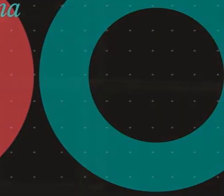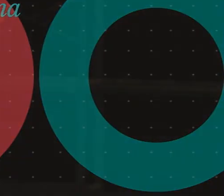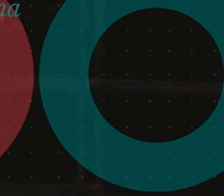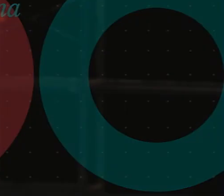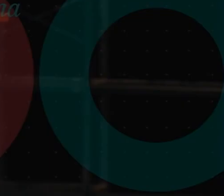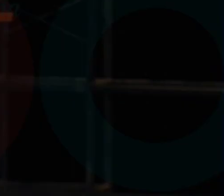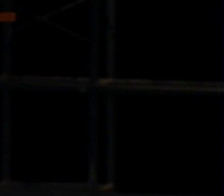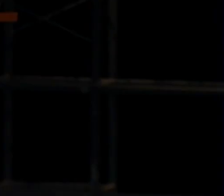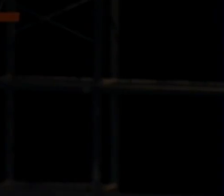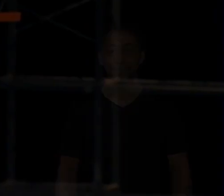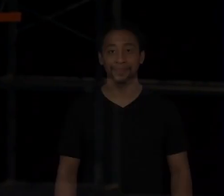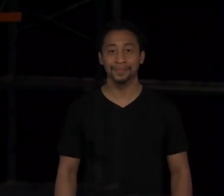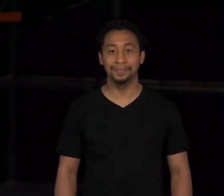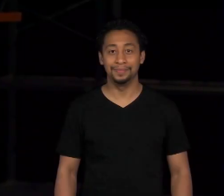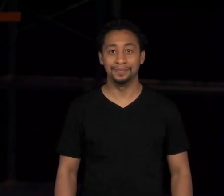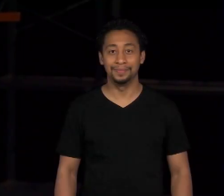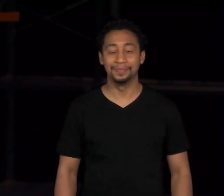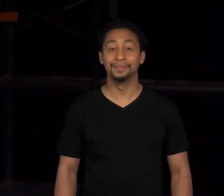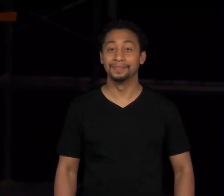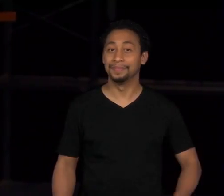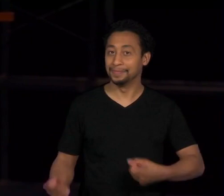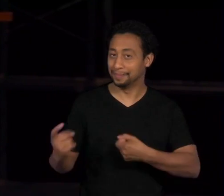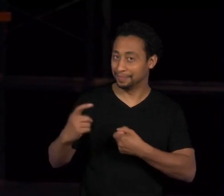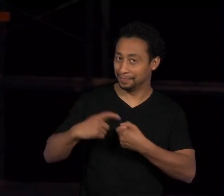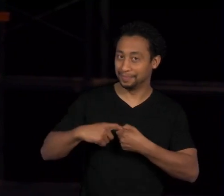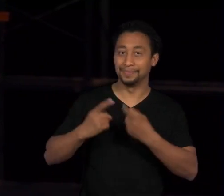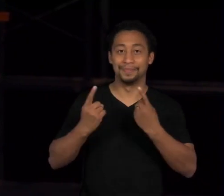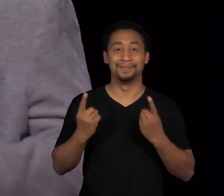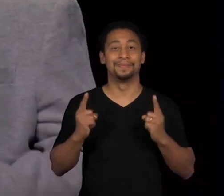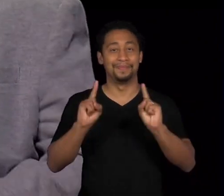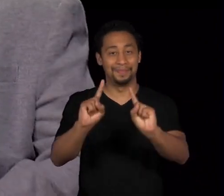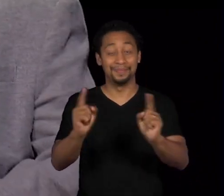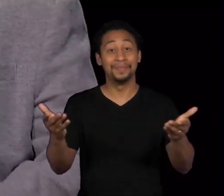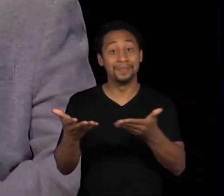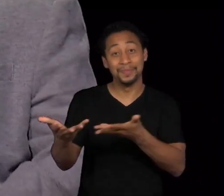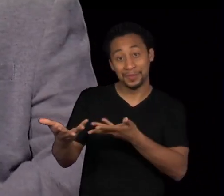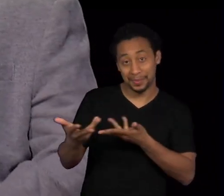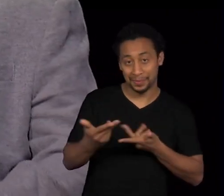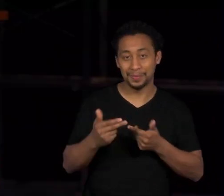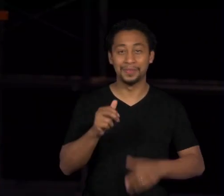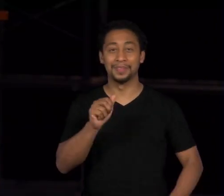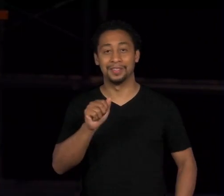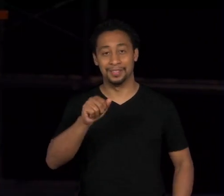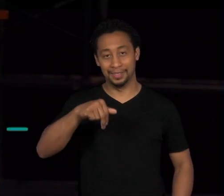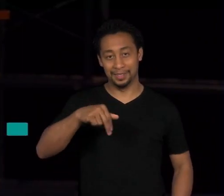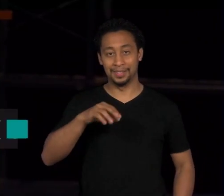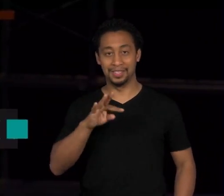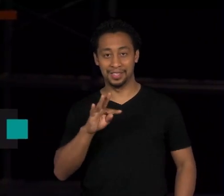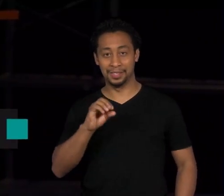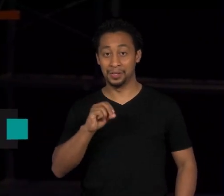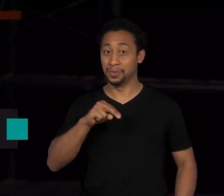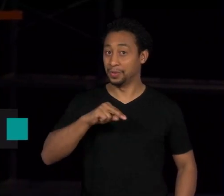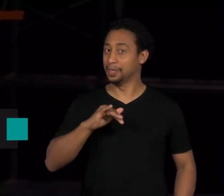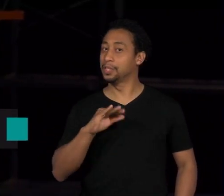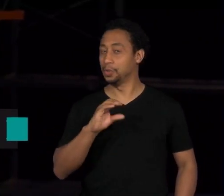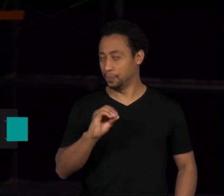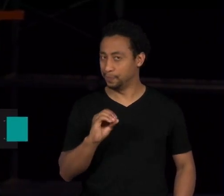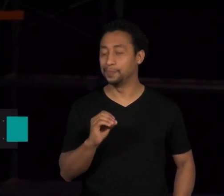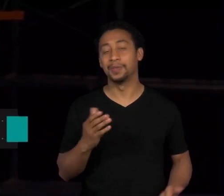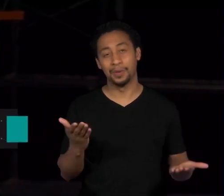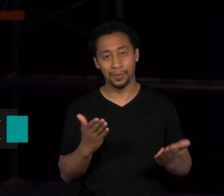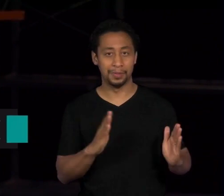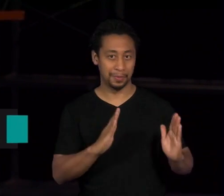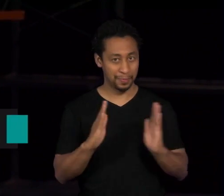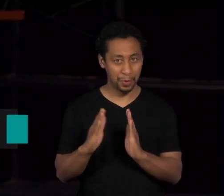Nóbrega de volta com Persona hoje o nosso convidado é Antônio Nóbrega e nobri a gente já abre esse bloco com mais